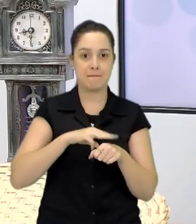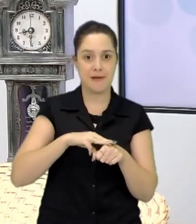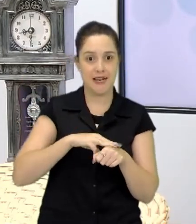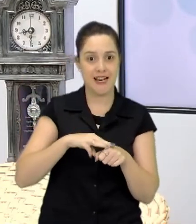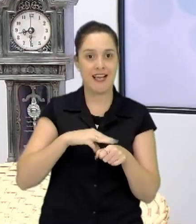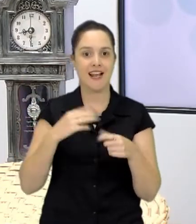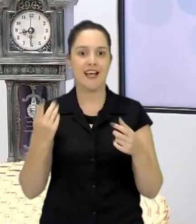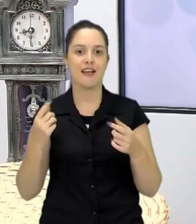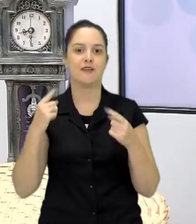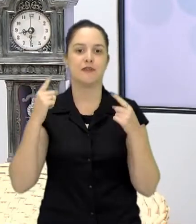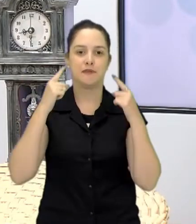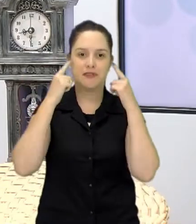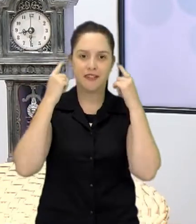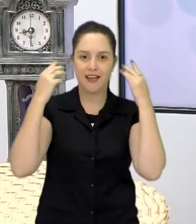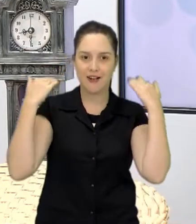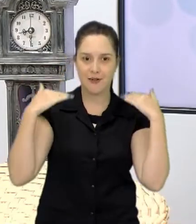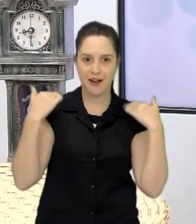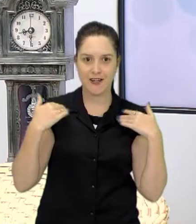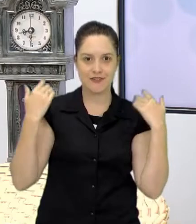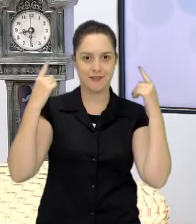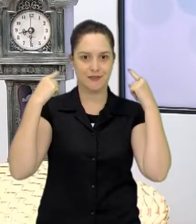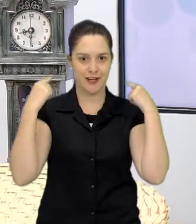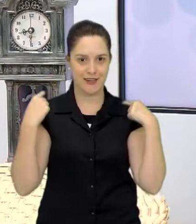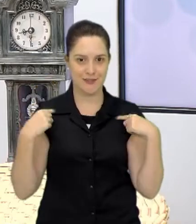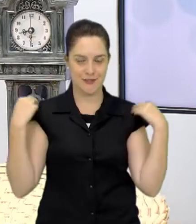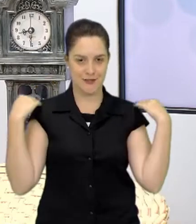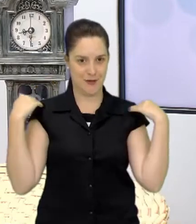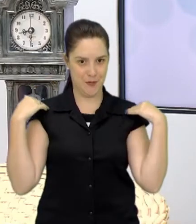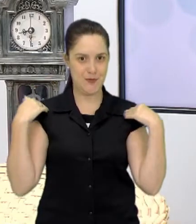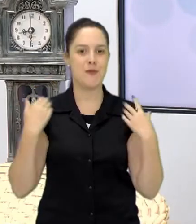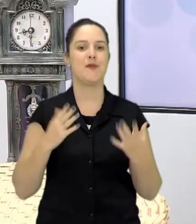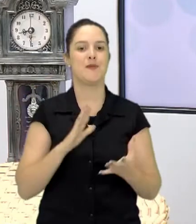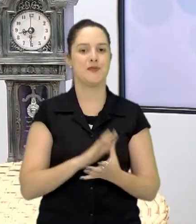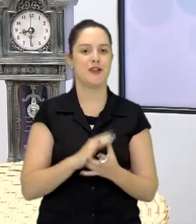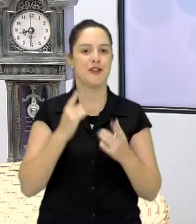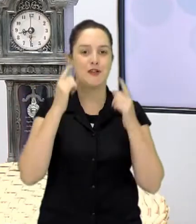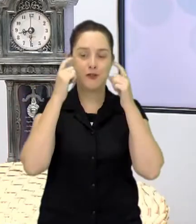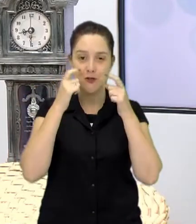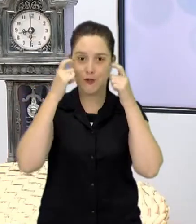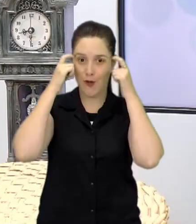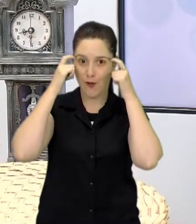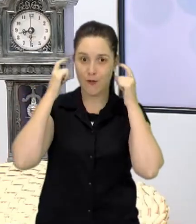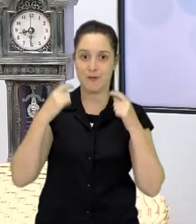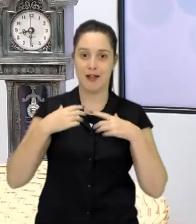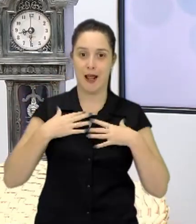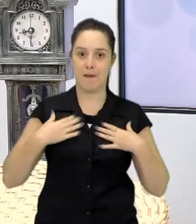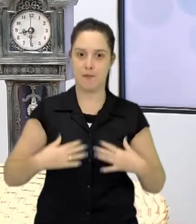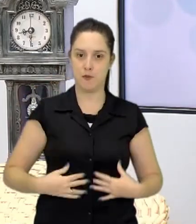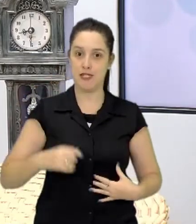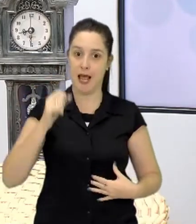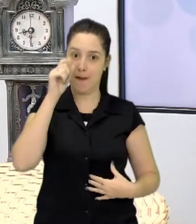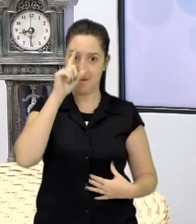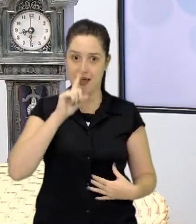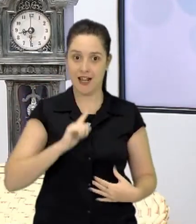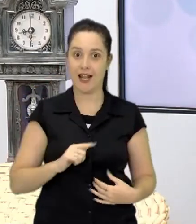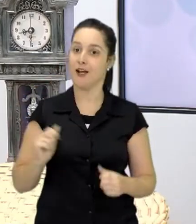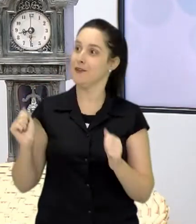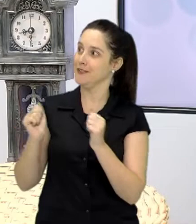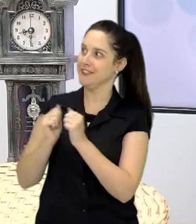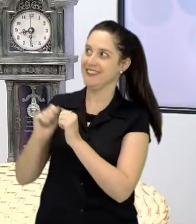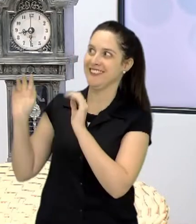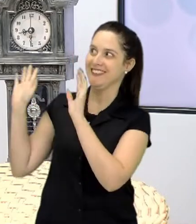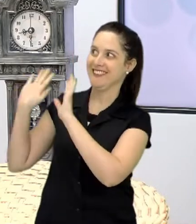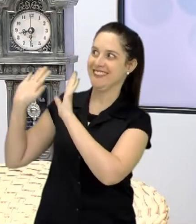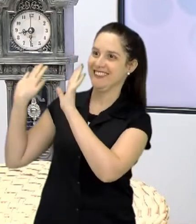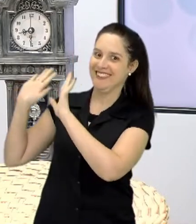estatura mediana, meu cabelo é enrolado, encaracolado assim na altura do ombro. Estou de óculos e uma blusa amarela. E aqui conosco é a